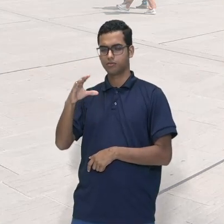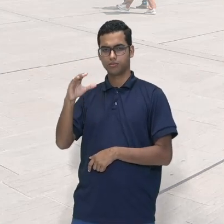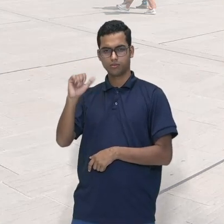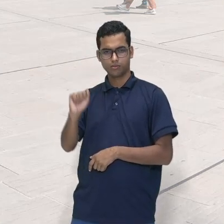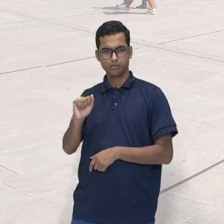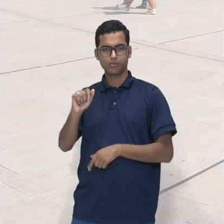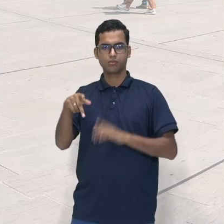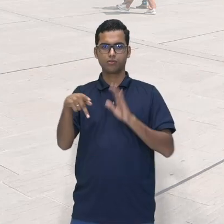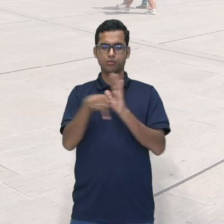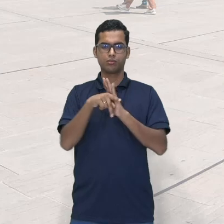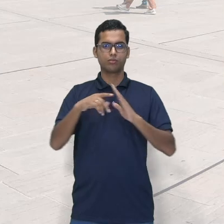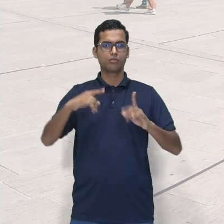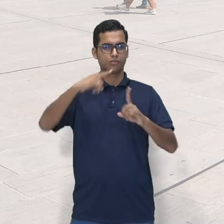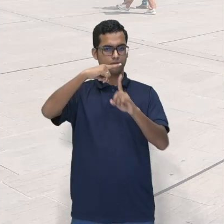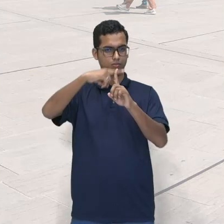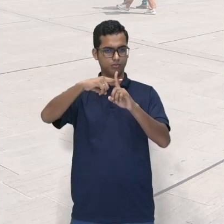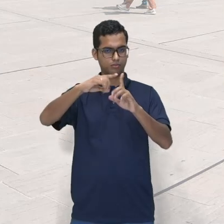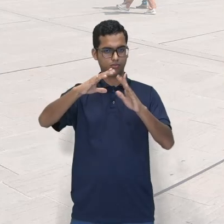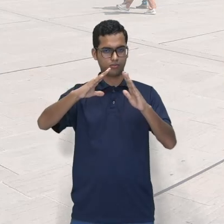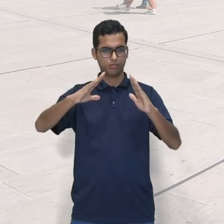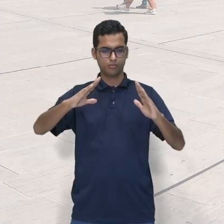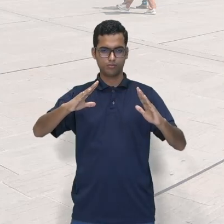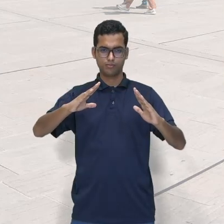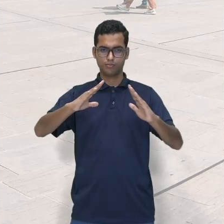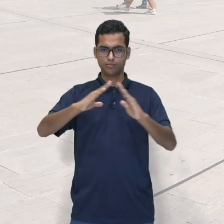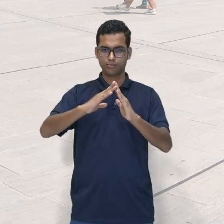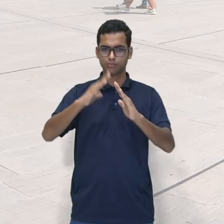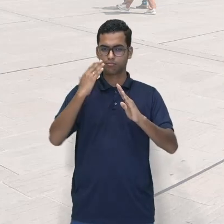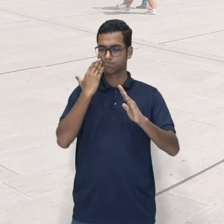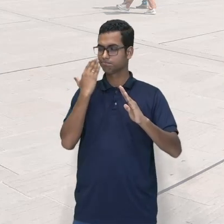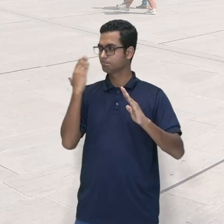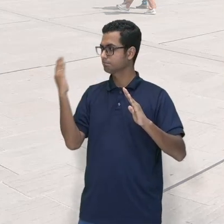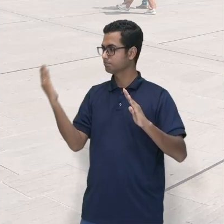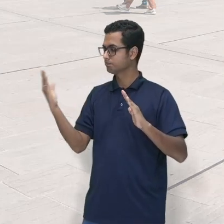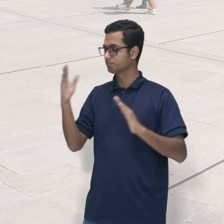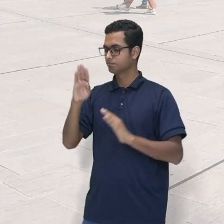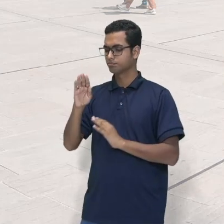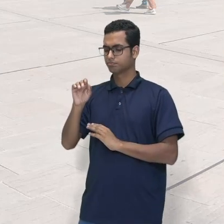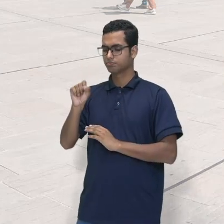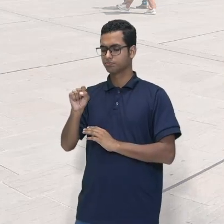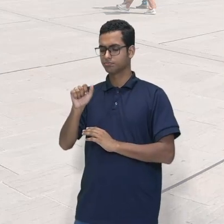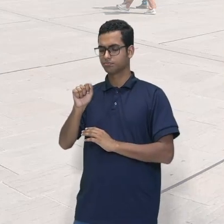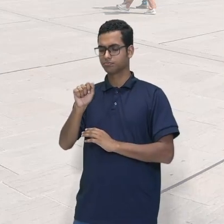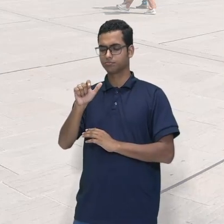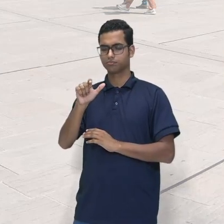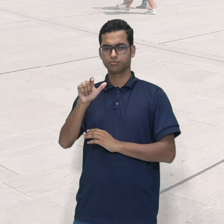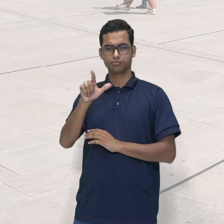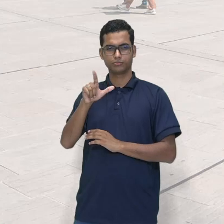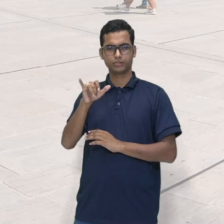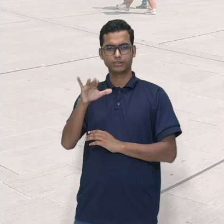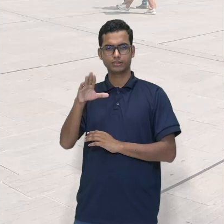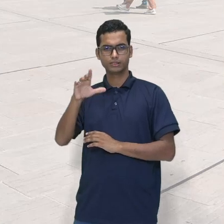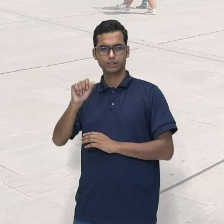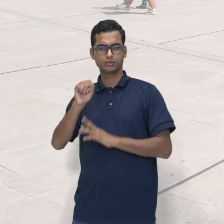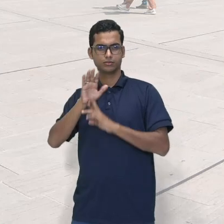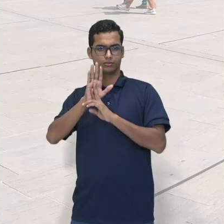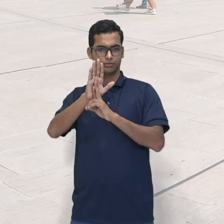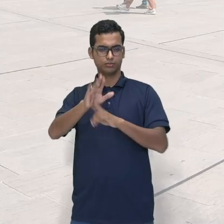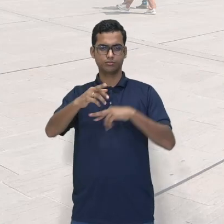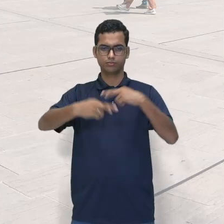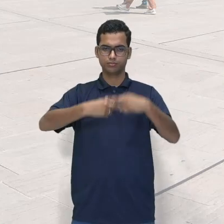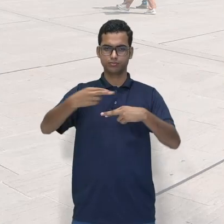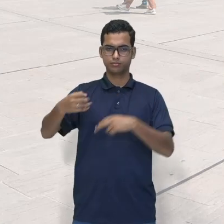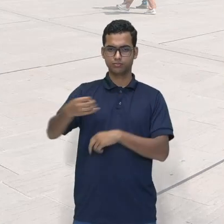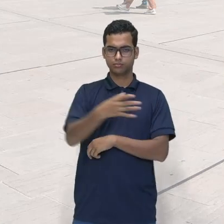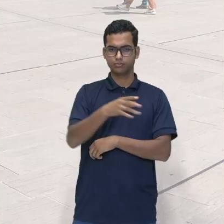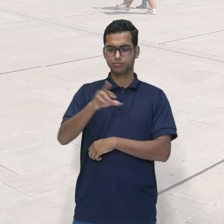uma basílica, de Santa Maria de Novella. E essa basílica, ela representa justamente o Renascimento. Ela foi